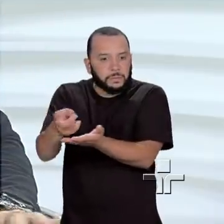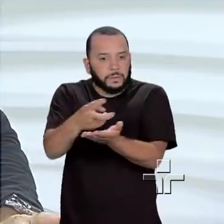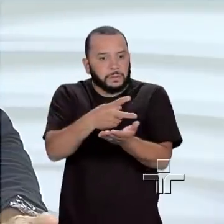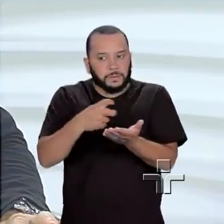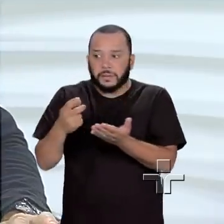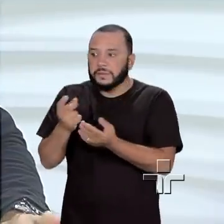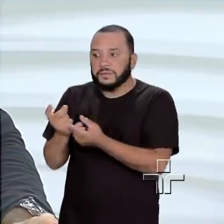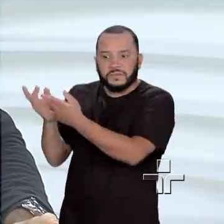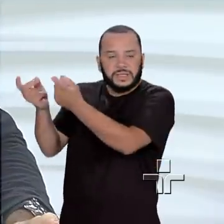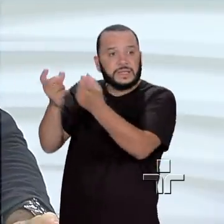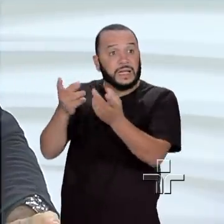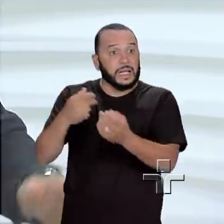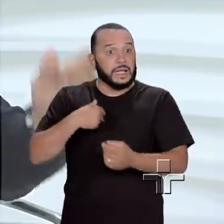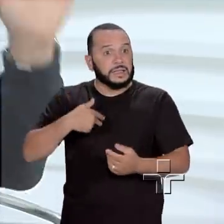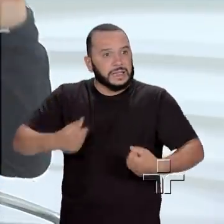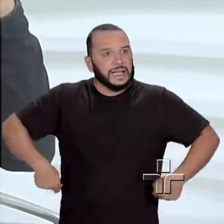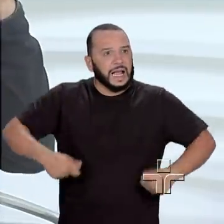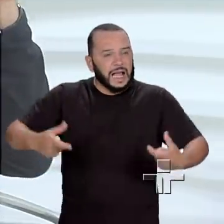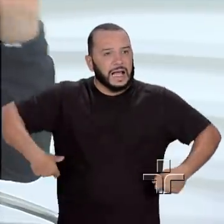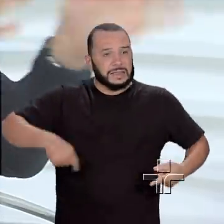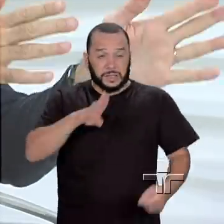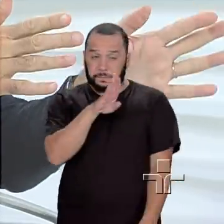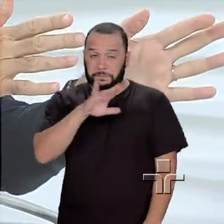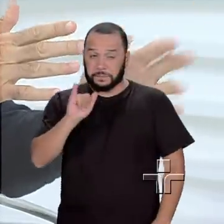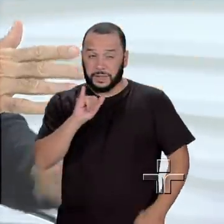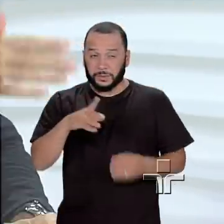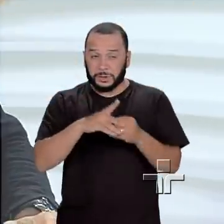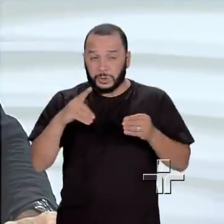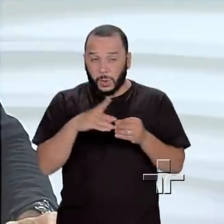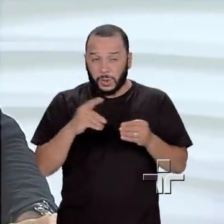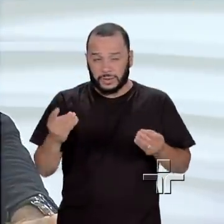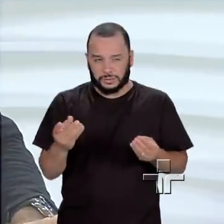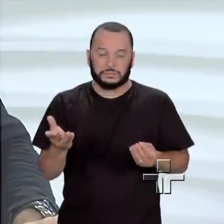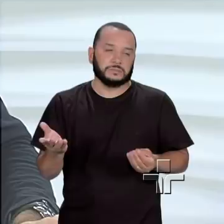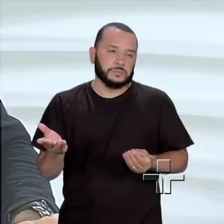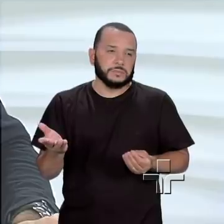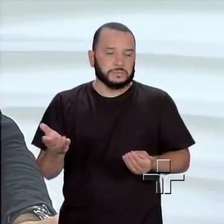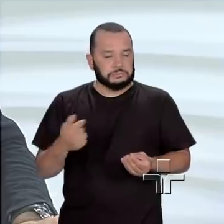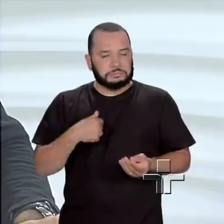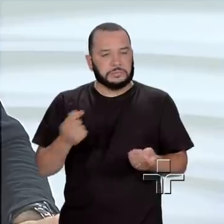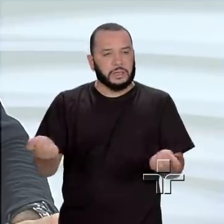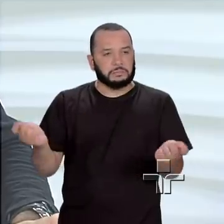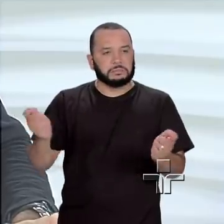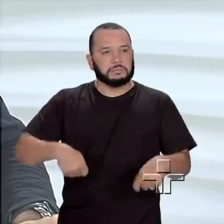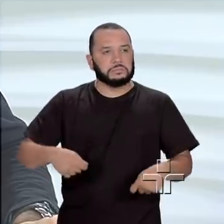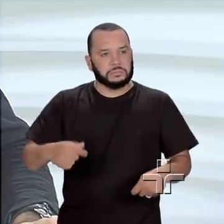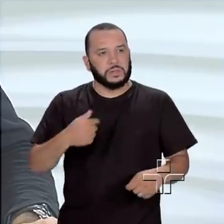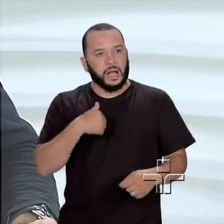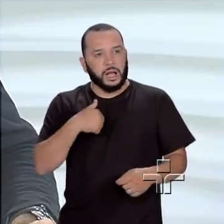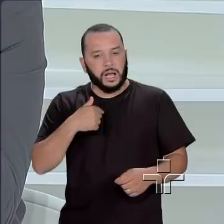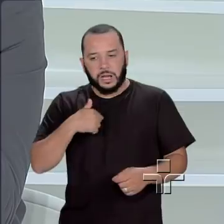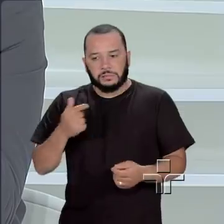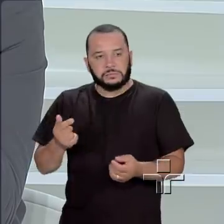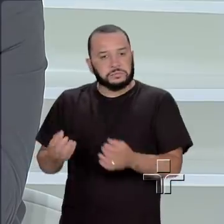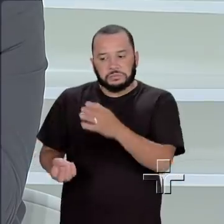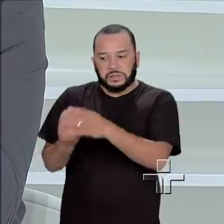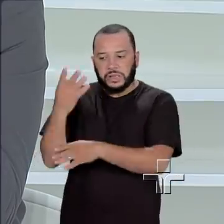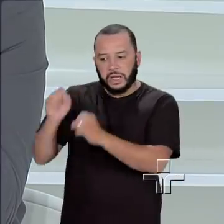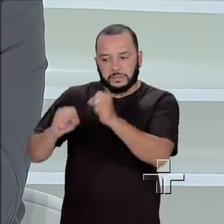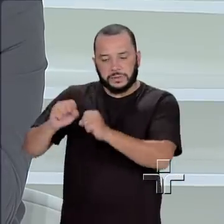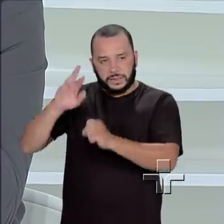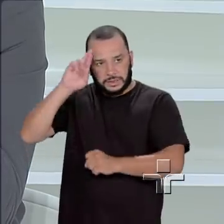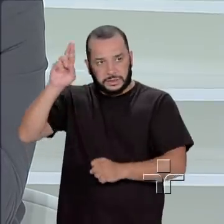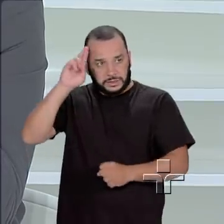facilmente bilhões de dólares que podem resultar em absolutamente nada para se tornarem minimamente viáveis. Mas se a gente pegar, por exemplo, o